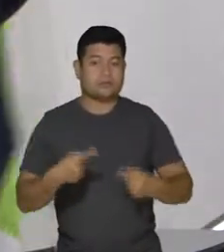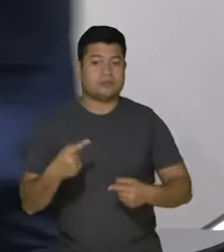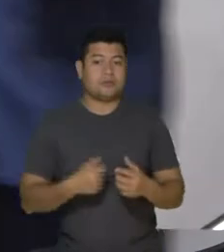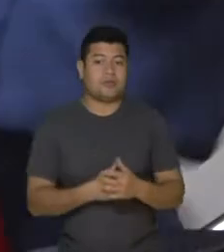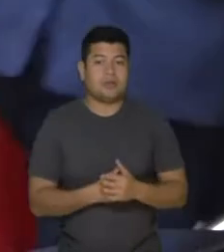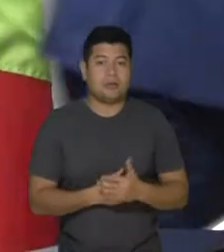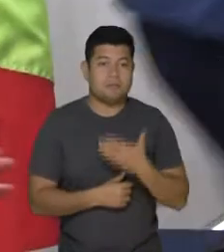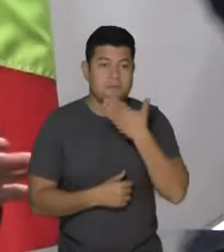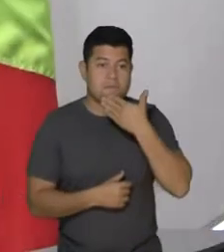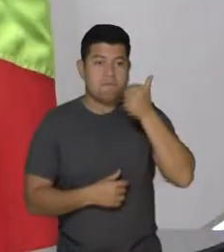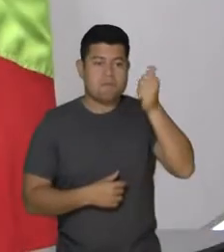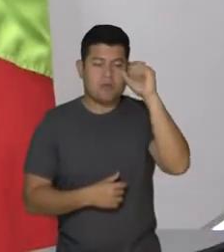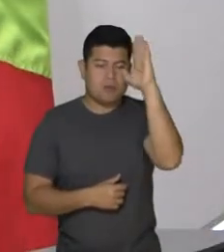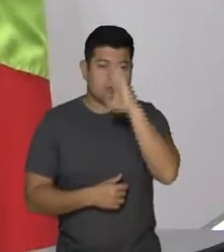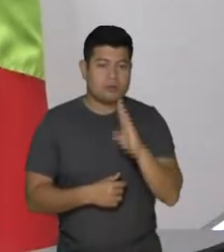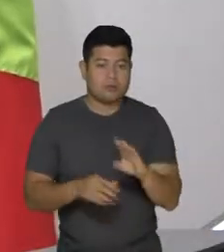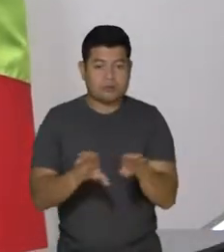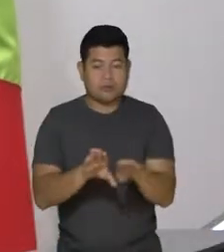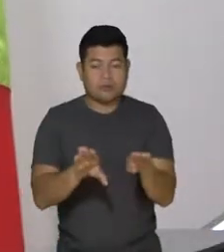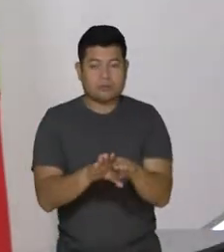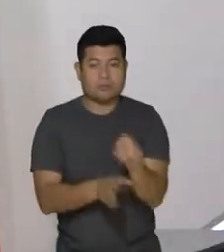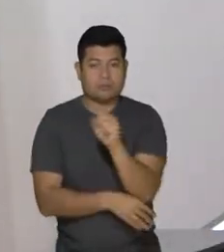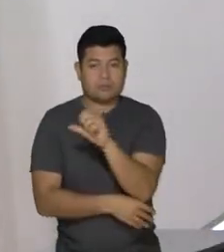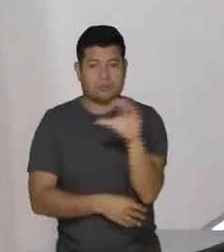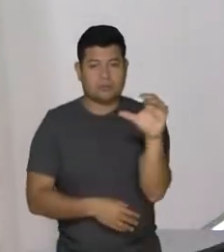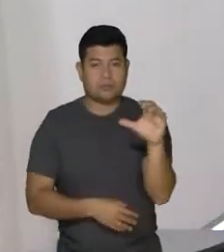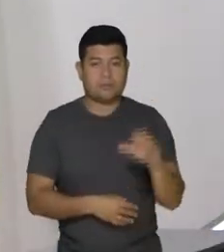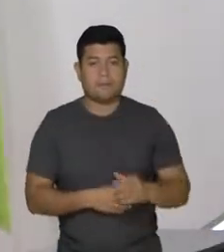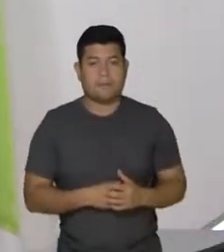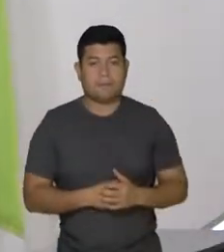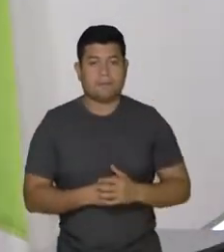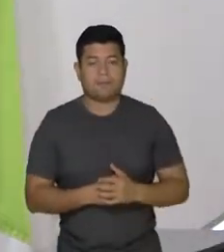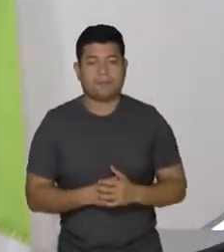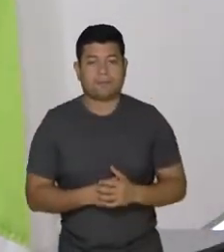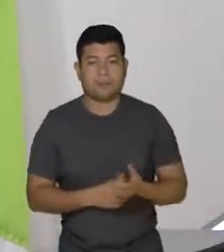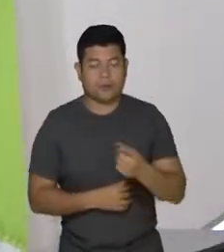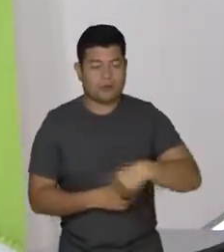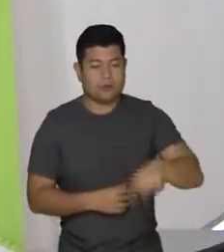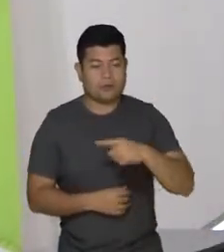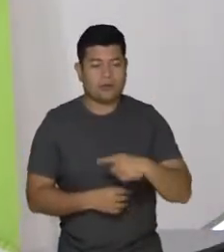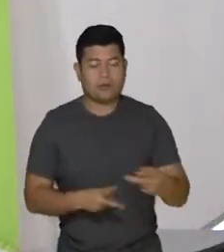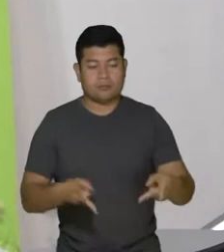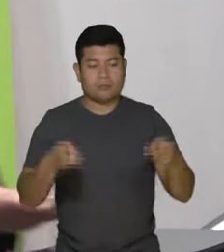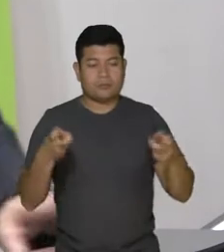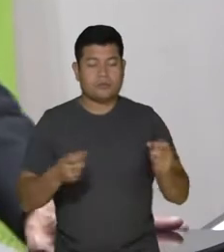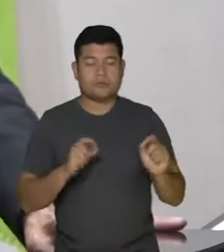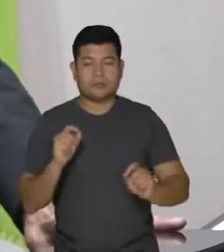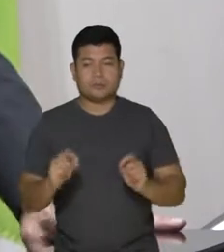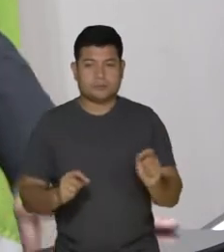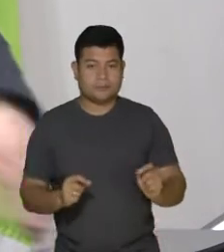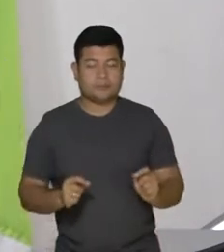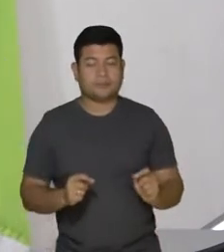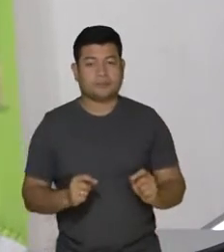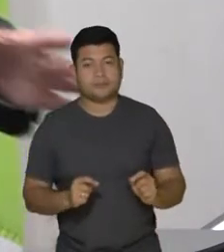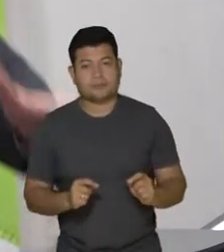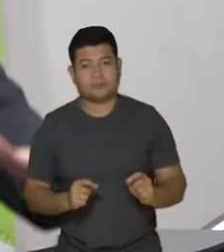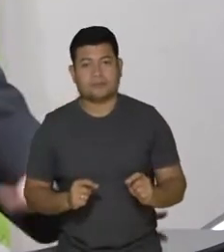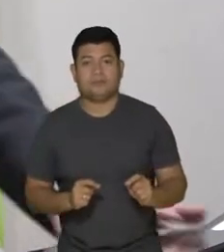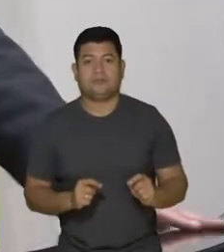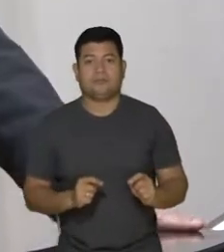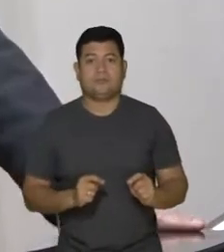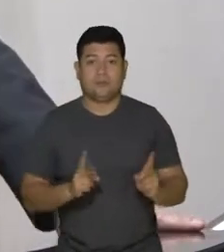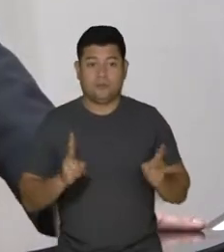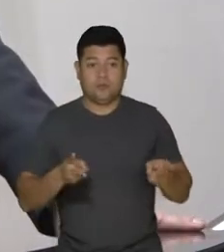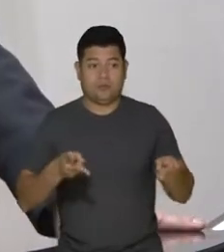para o Brasil para Santa Catarina e para os nossos municípios nós percebemos também que continua